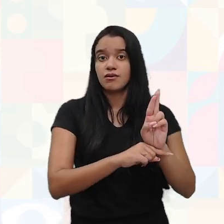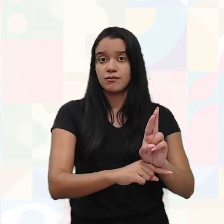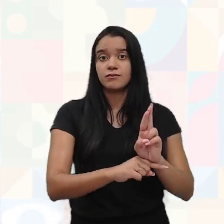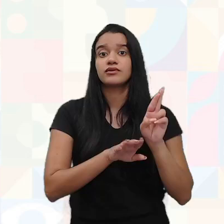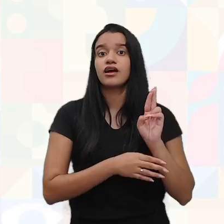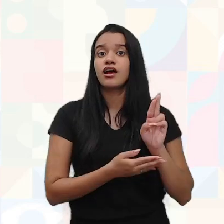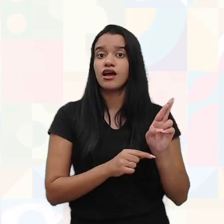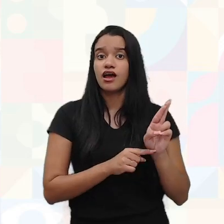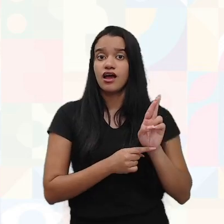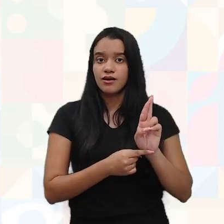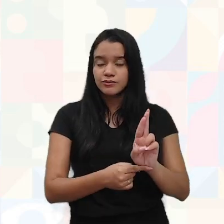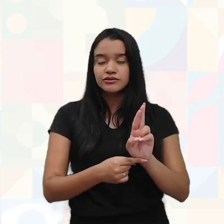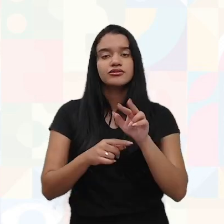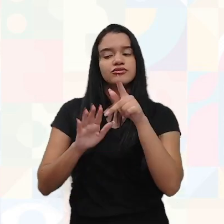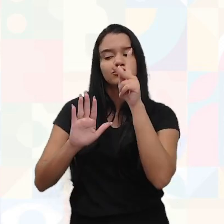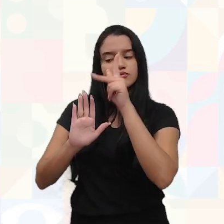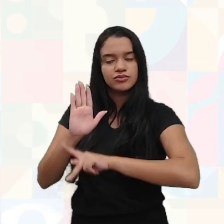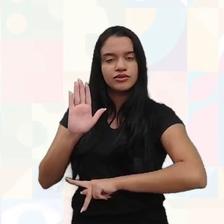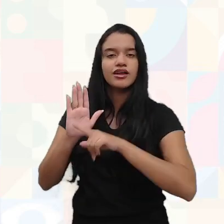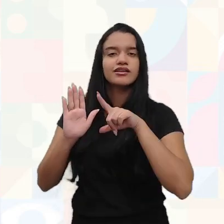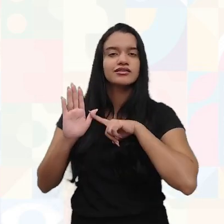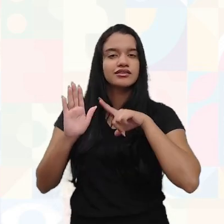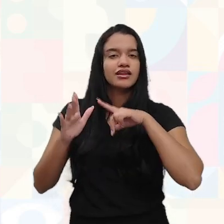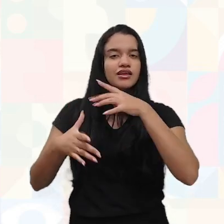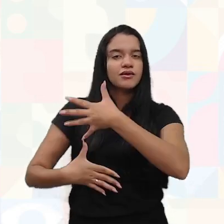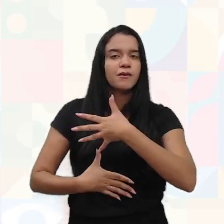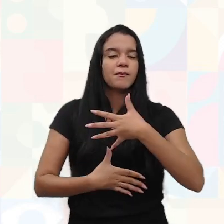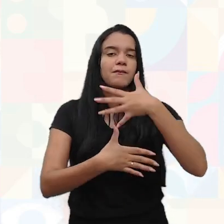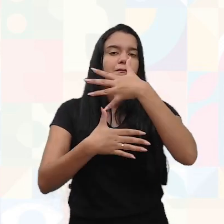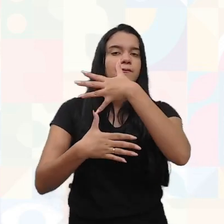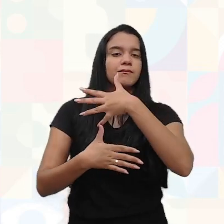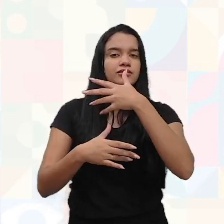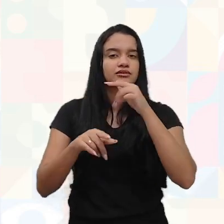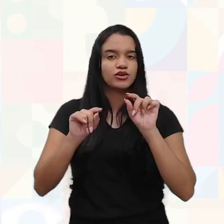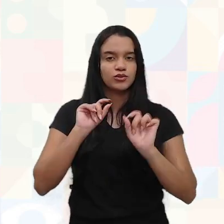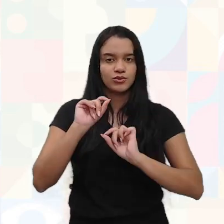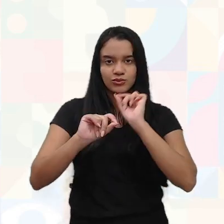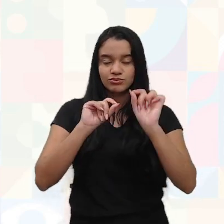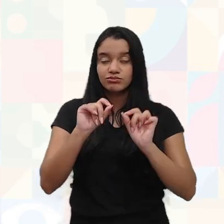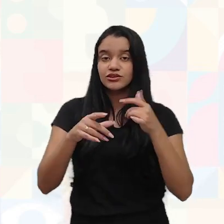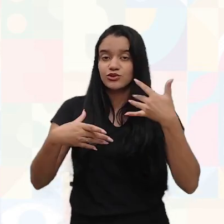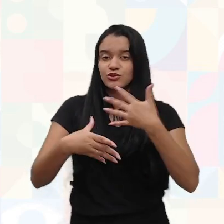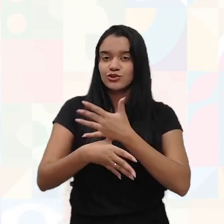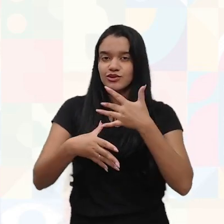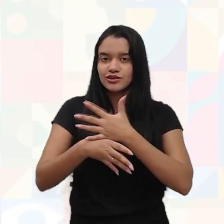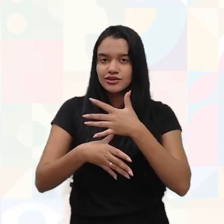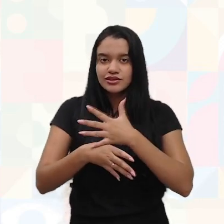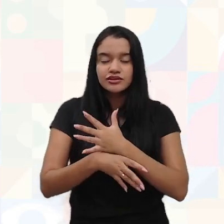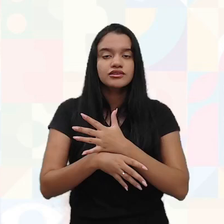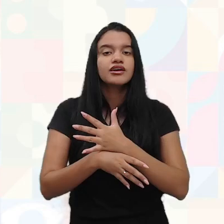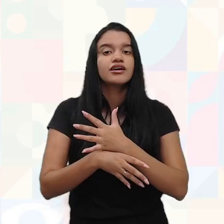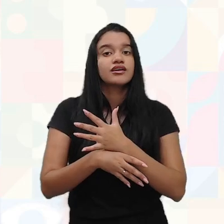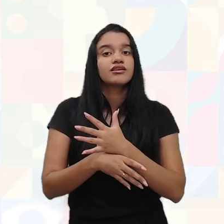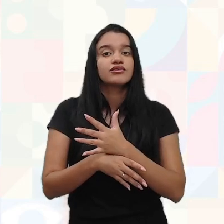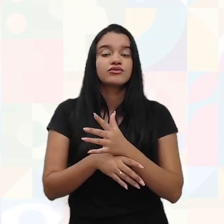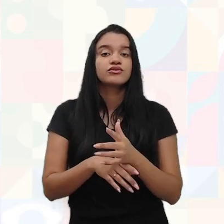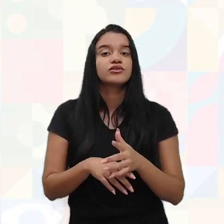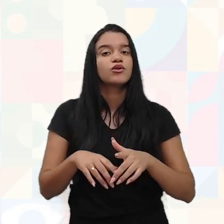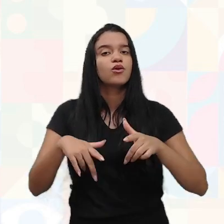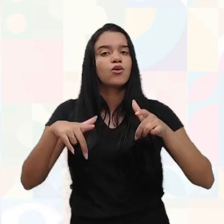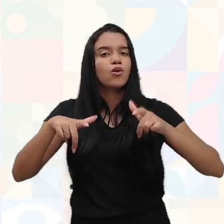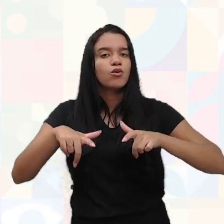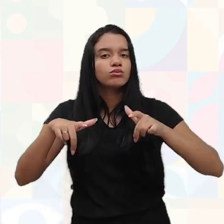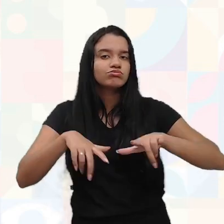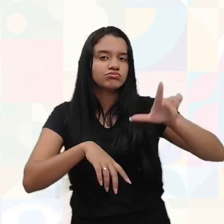fim, a gente tem ali uma planta de uma cidade, né? A cidade de Brissac, que fica na França e que